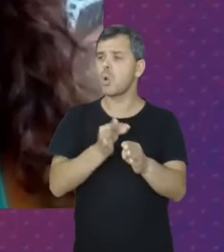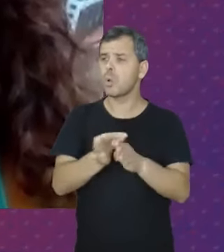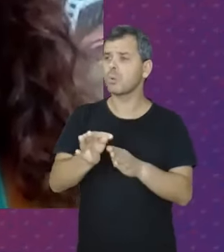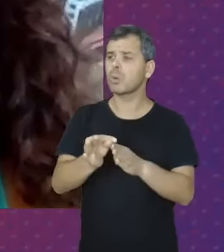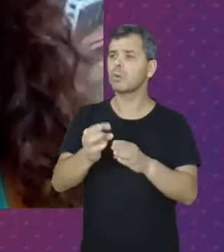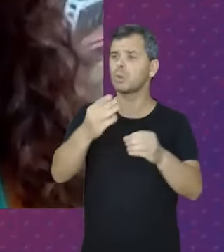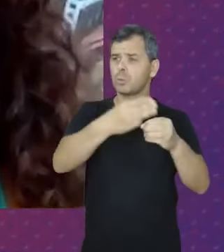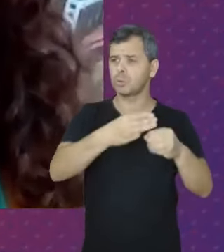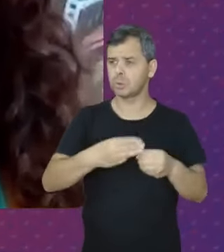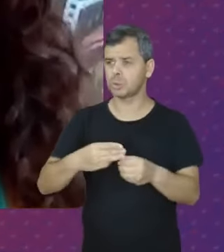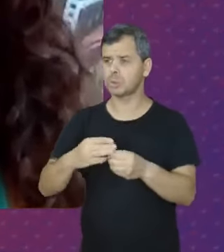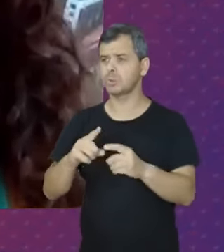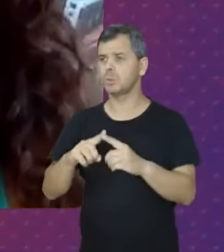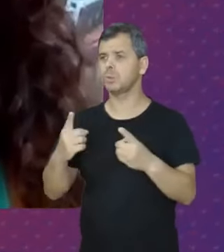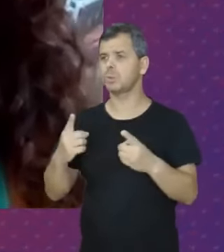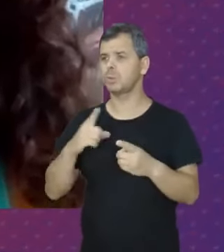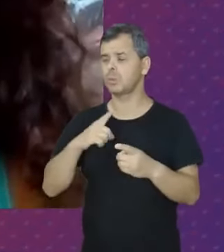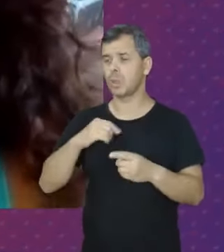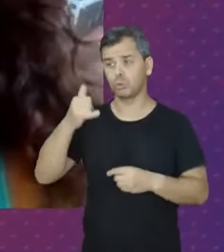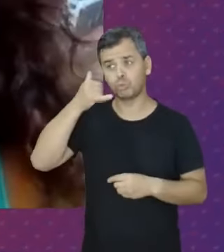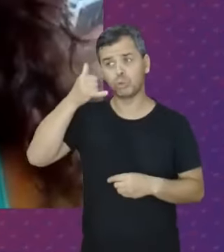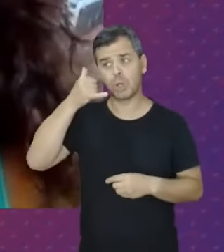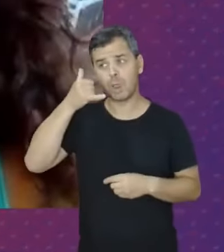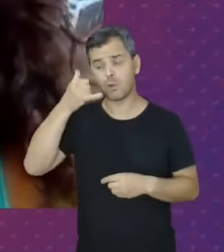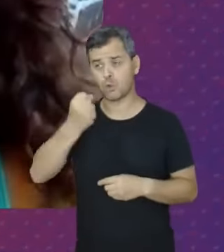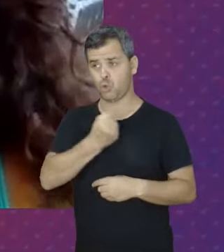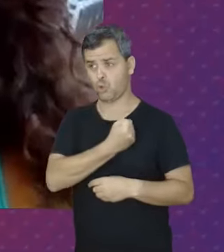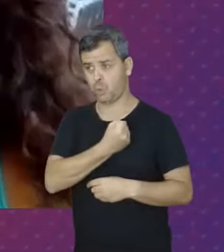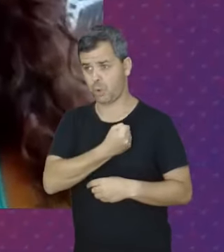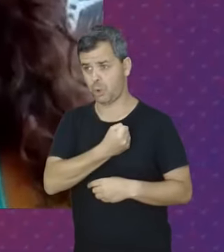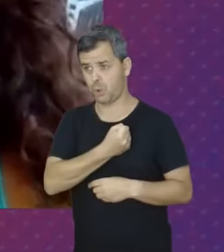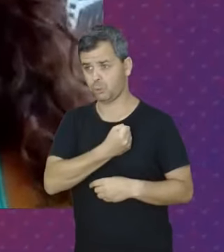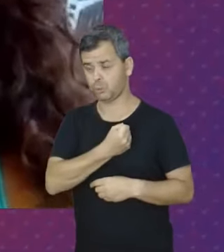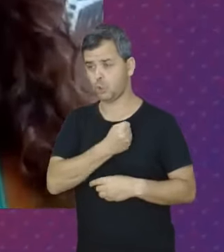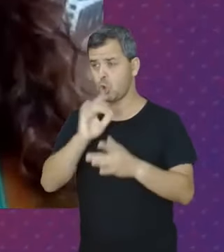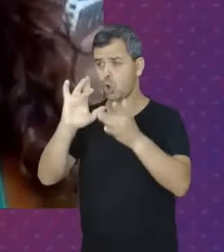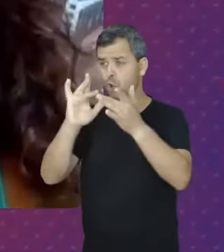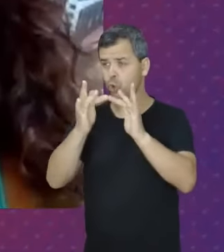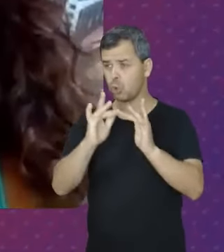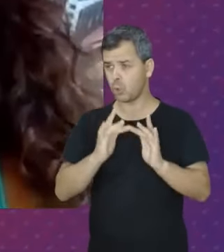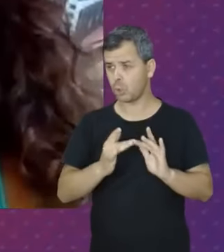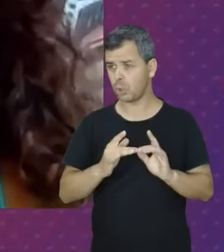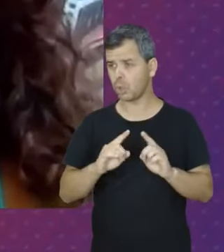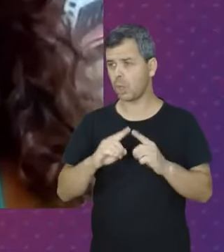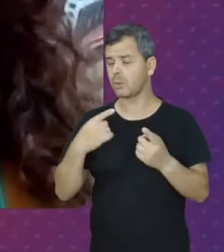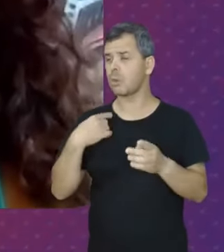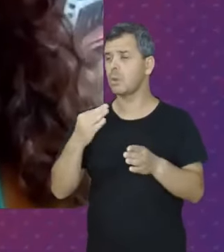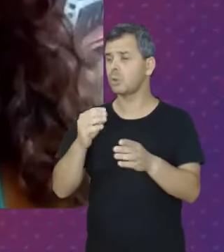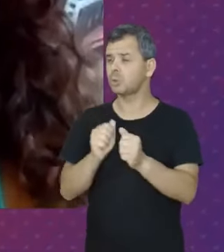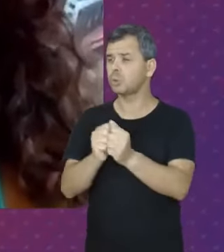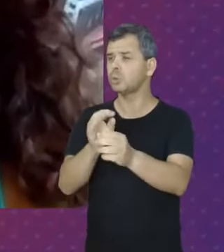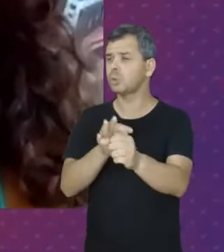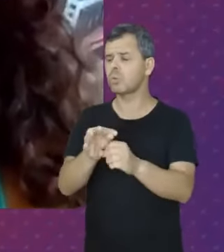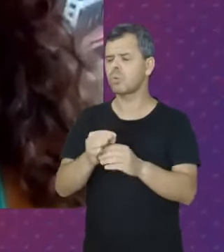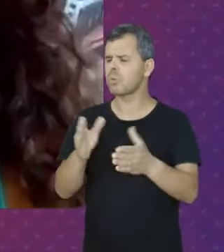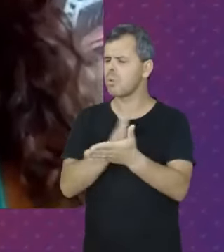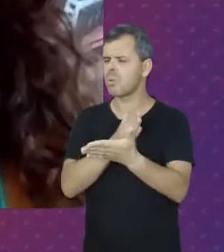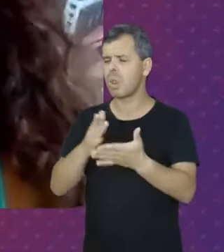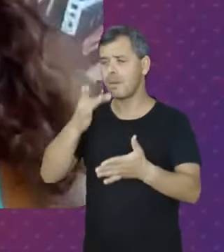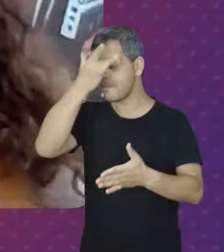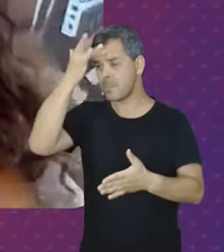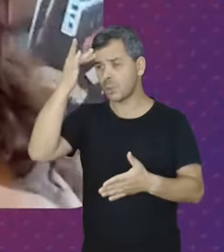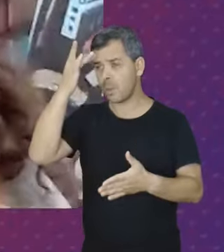tem um telefone de contato com os conselhos tutelares, qualquer pessoa